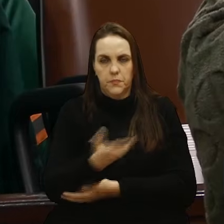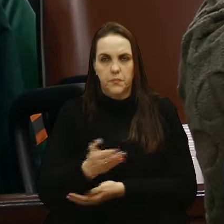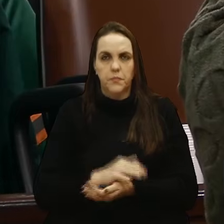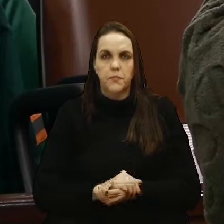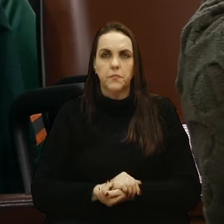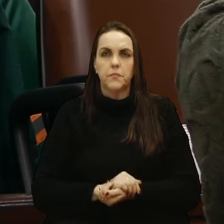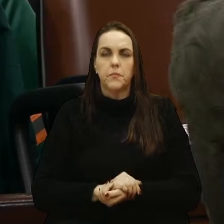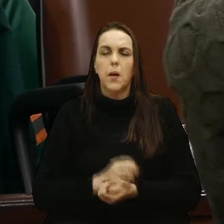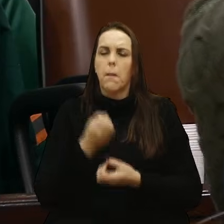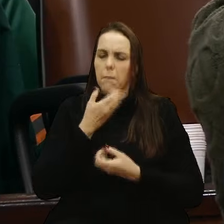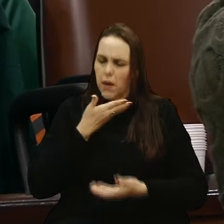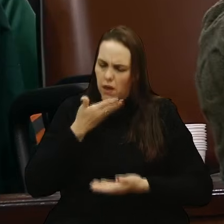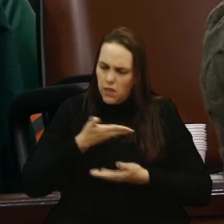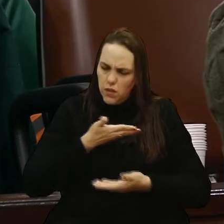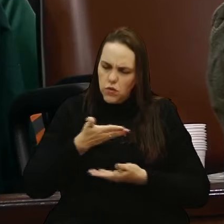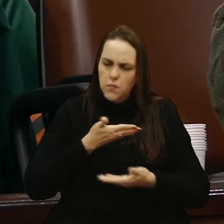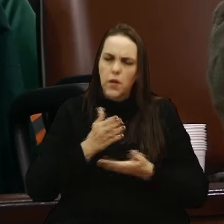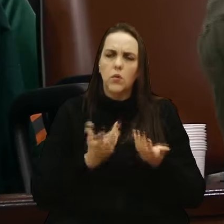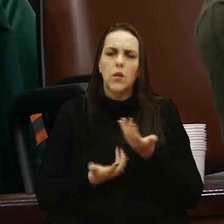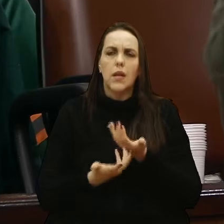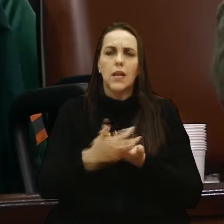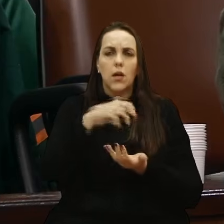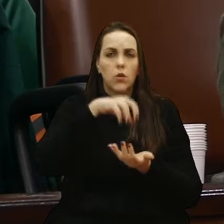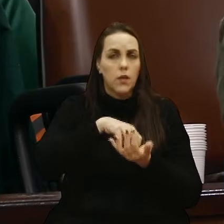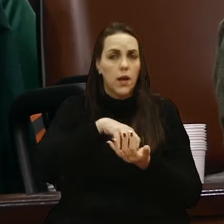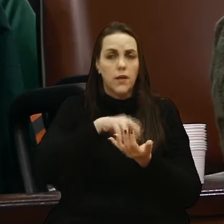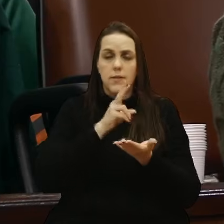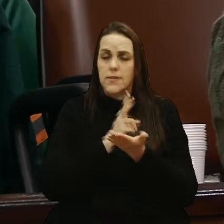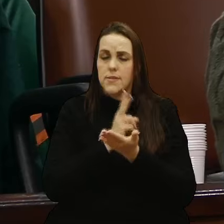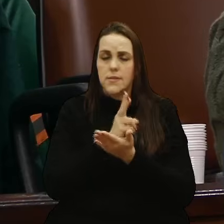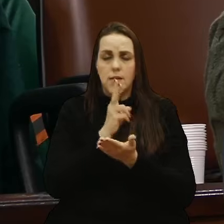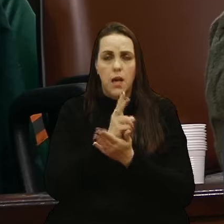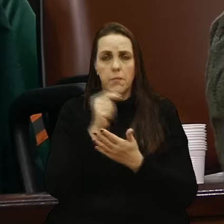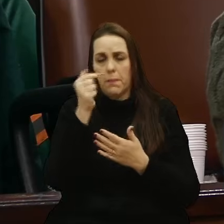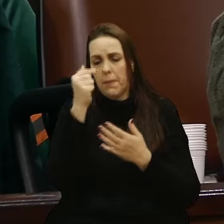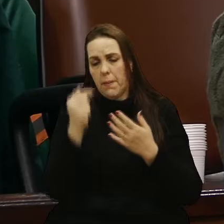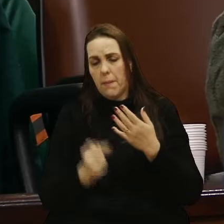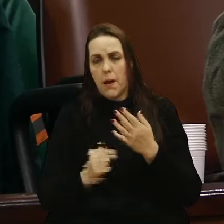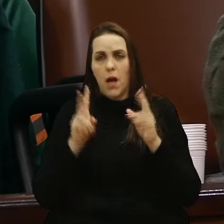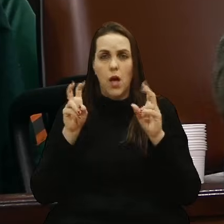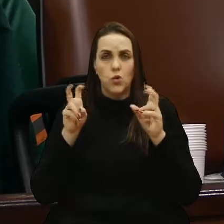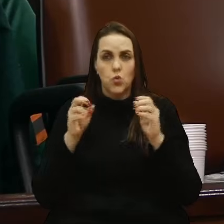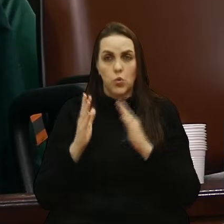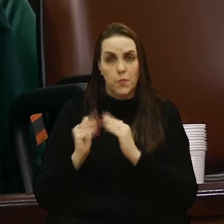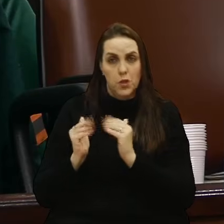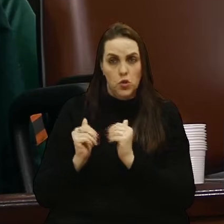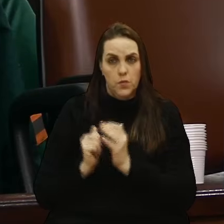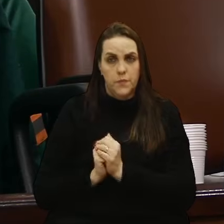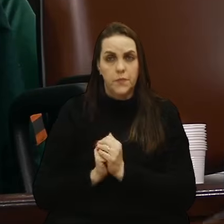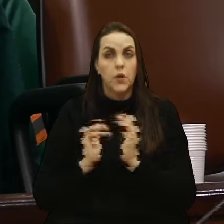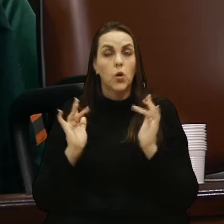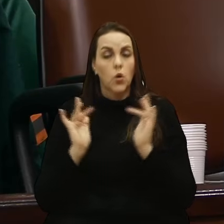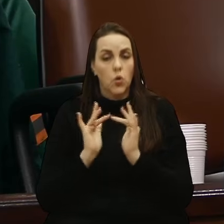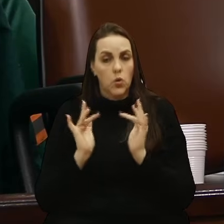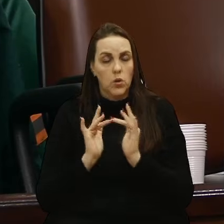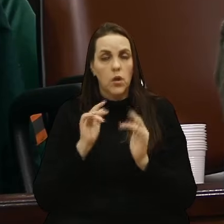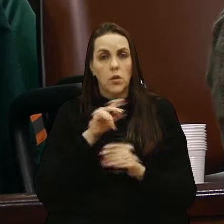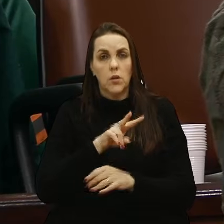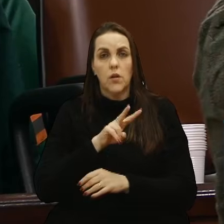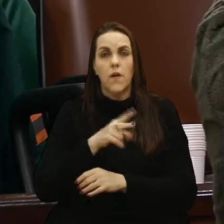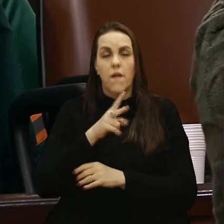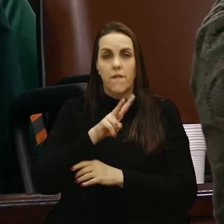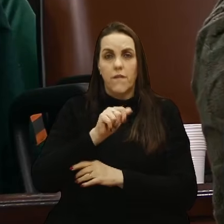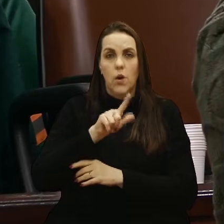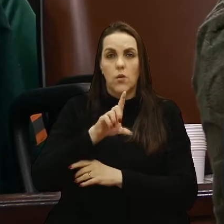bem atendida pela Codeca em todas as questões que a gente pede. A gente entra em contato com o Valdecir está lá